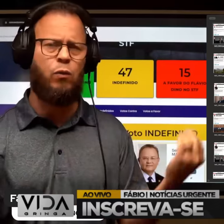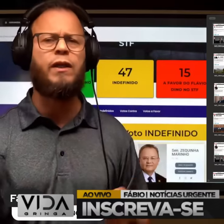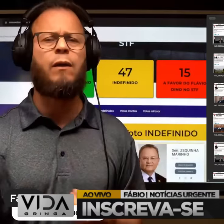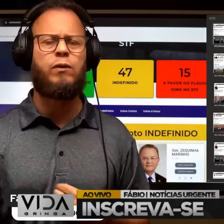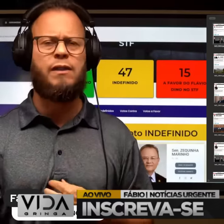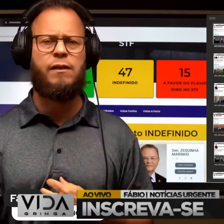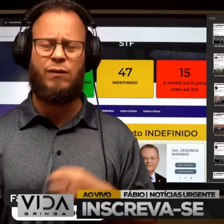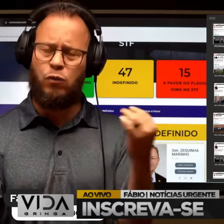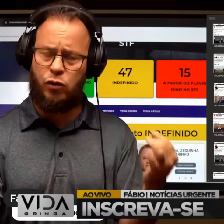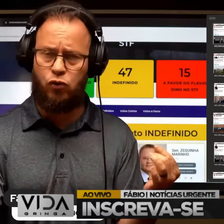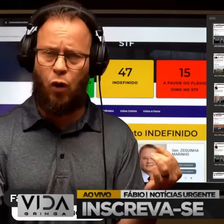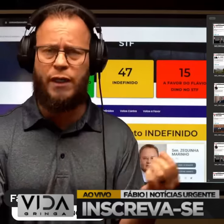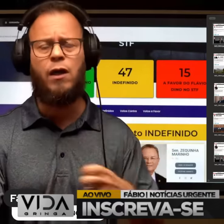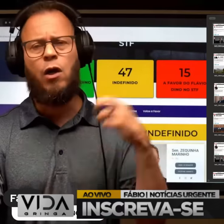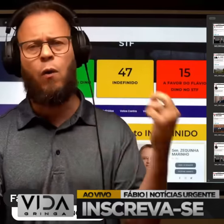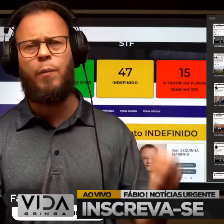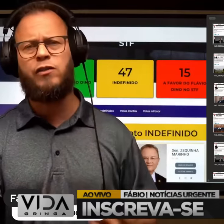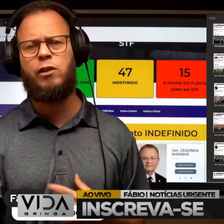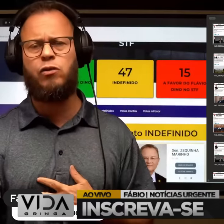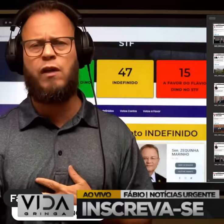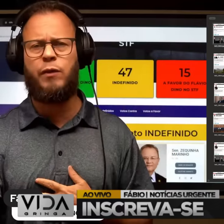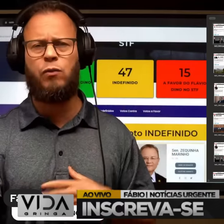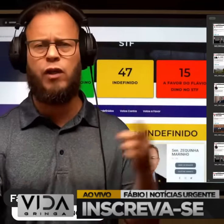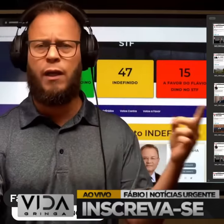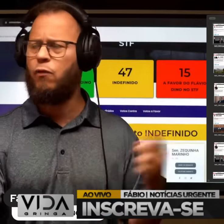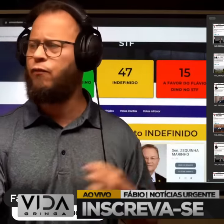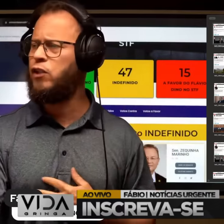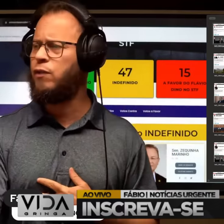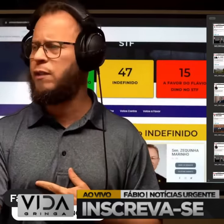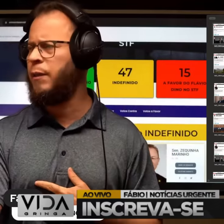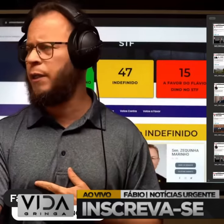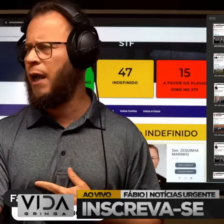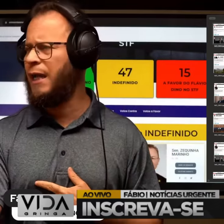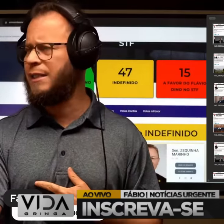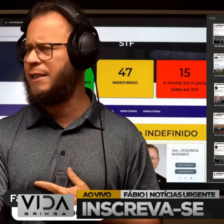você com o que está acontecendo. Dá o seu joinha, compartilhe com seus amigos. Eu vejo você amanhã, às 6.